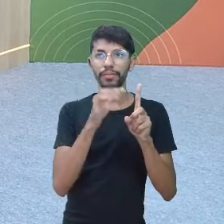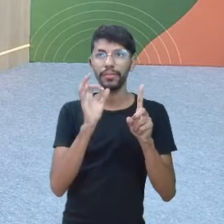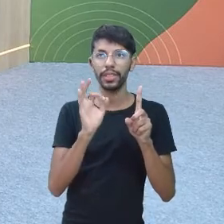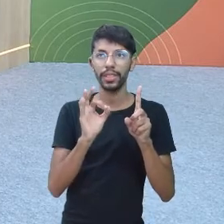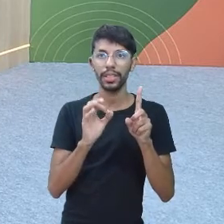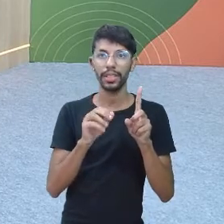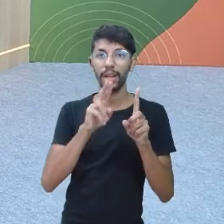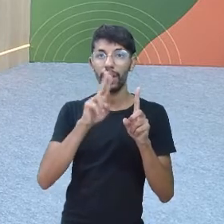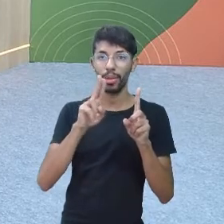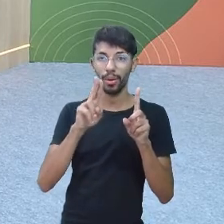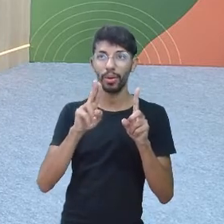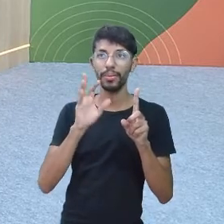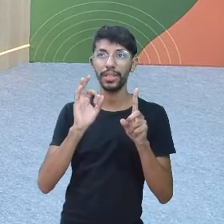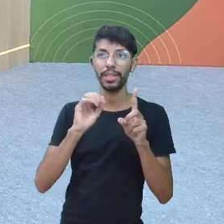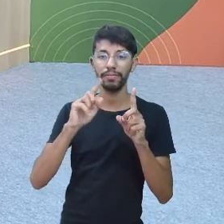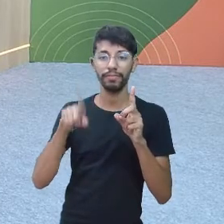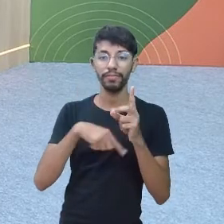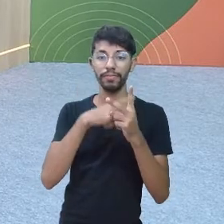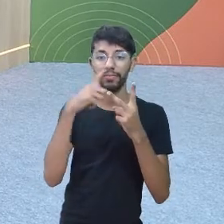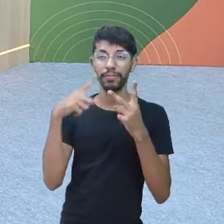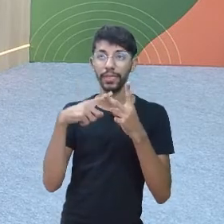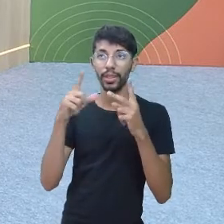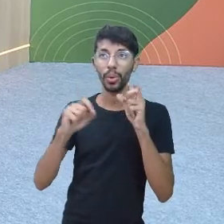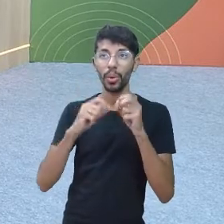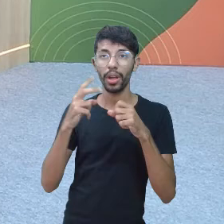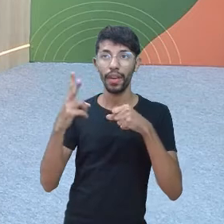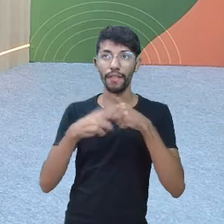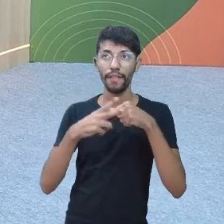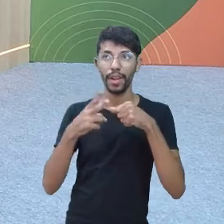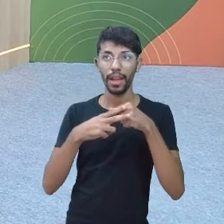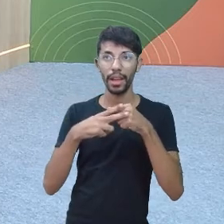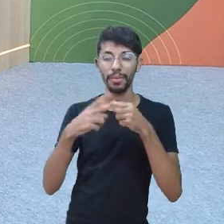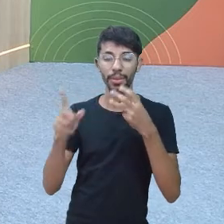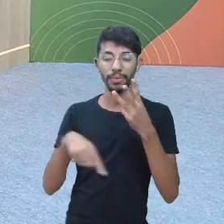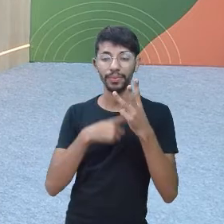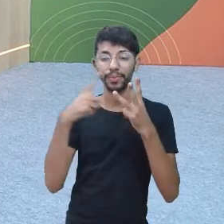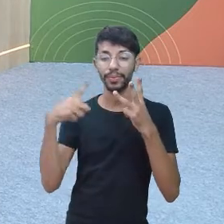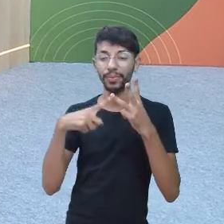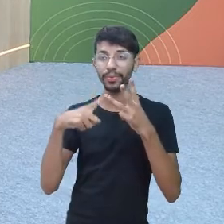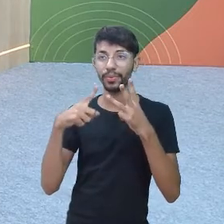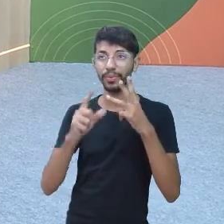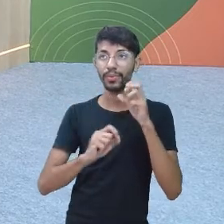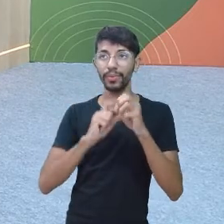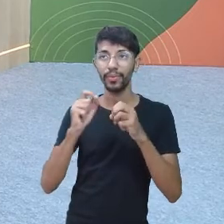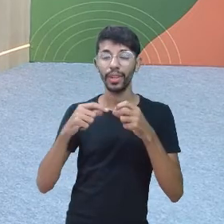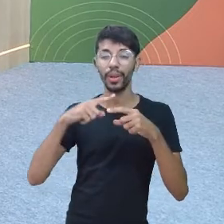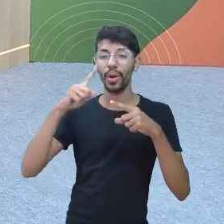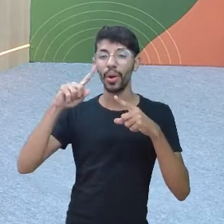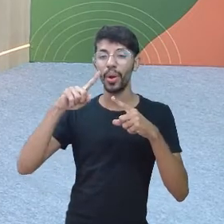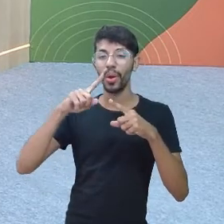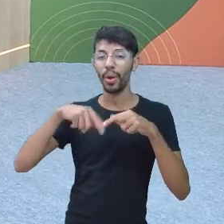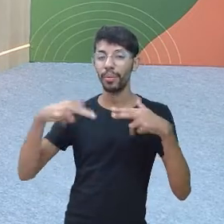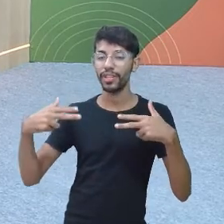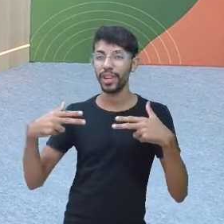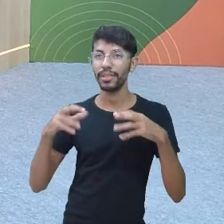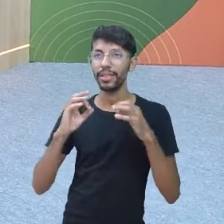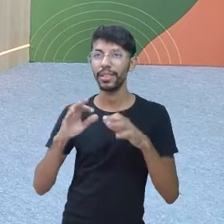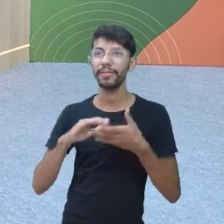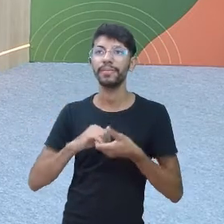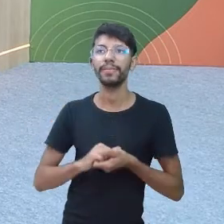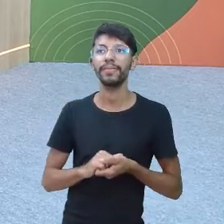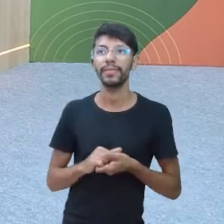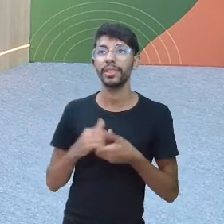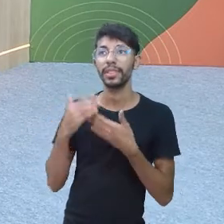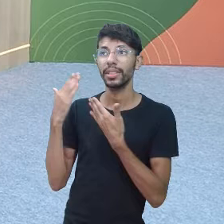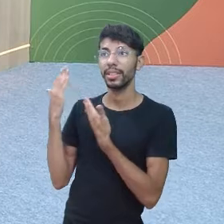no comecinho da frase, depois dele a gente tem o verbo, que indica a ação, e depois a gente tem o objeto. Nesse caso aqui